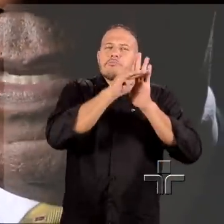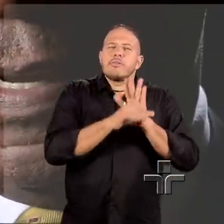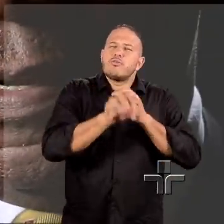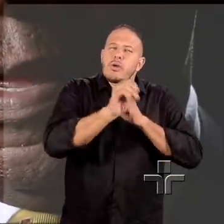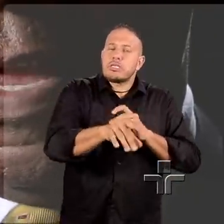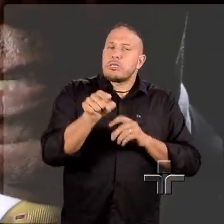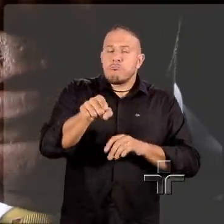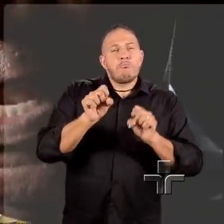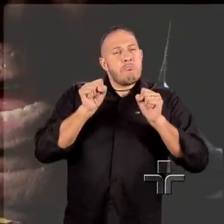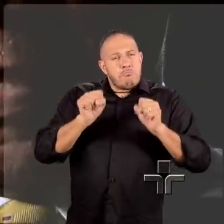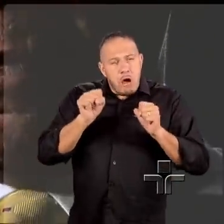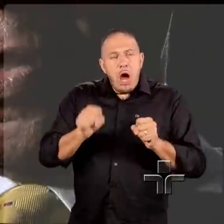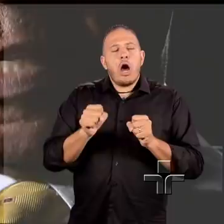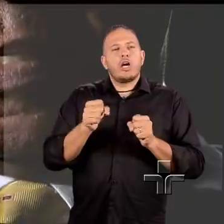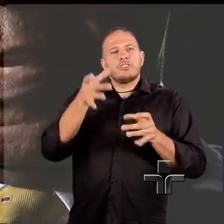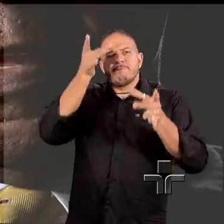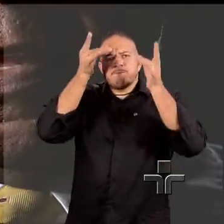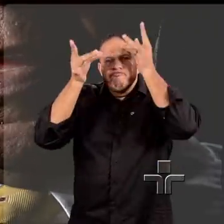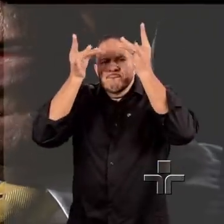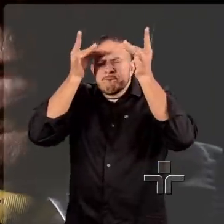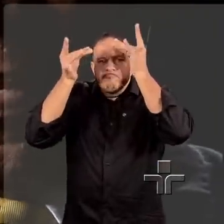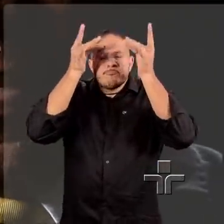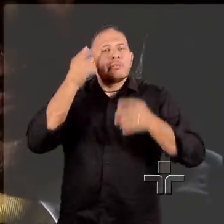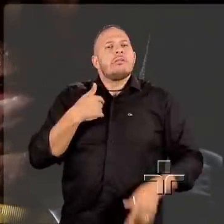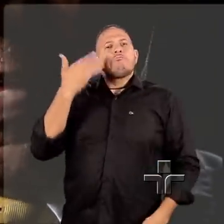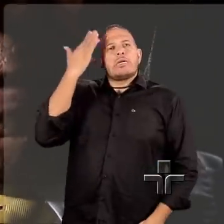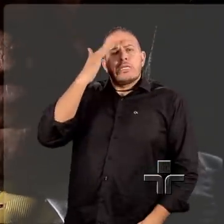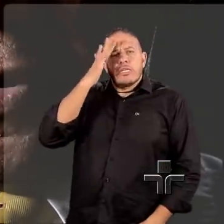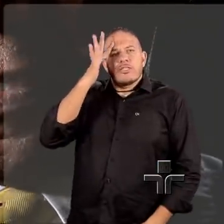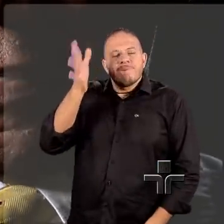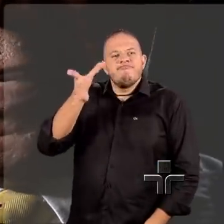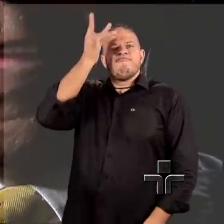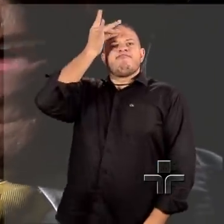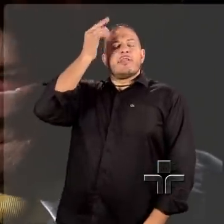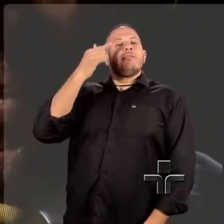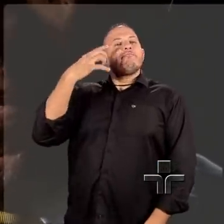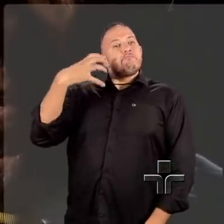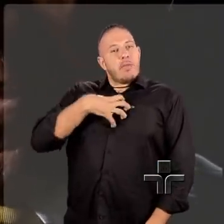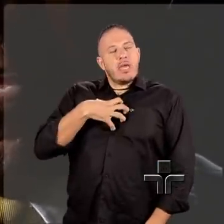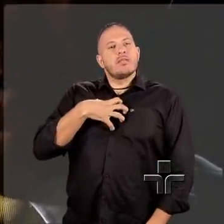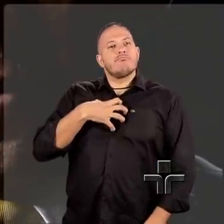possa ser assimilada, possa ser internalizada, possa